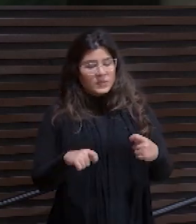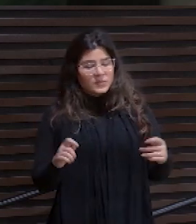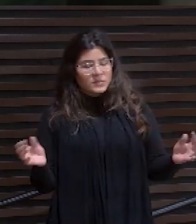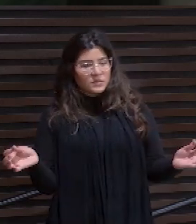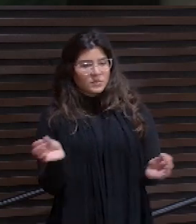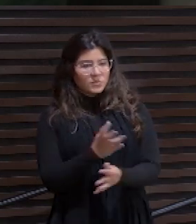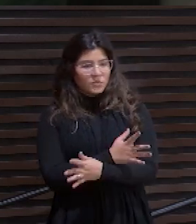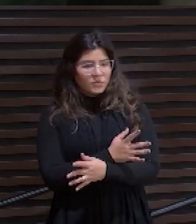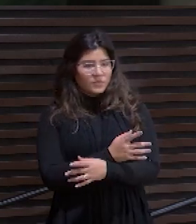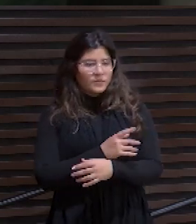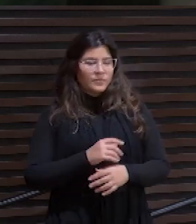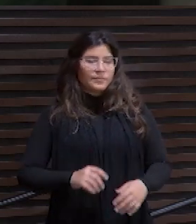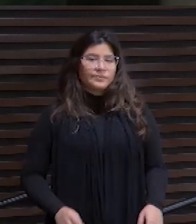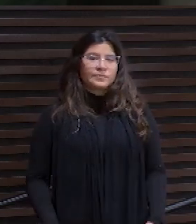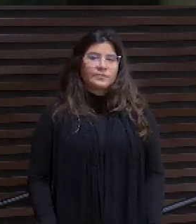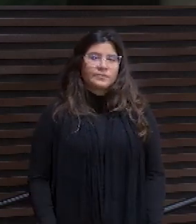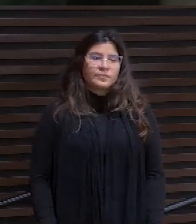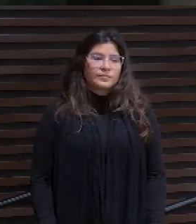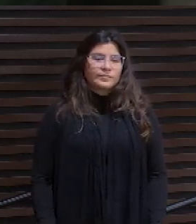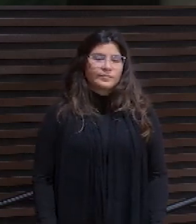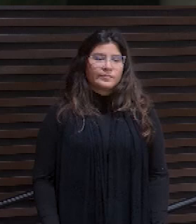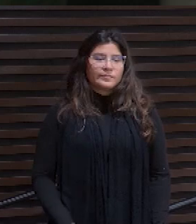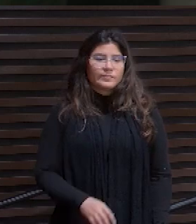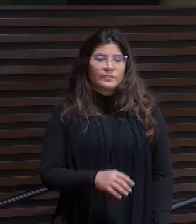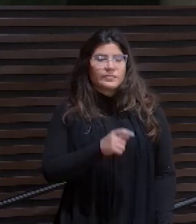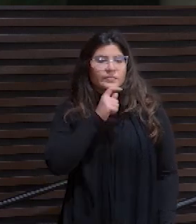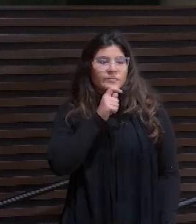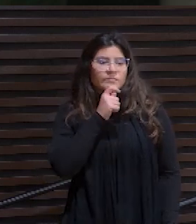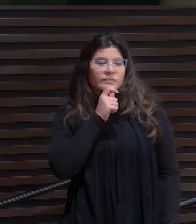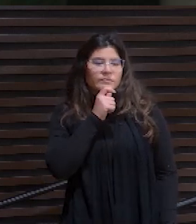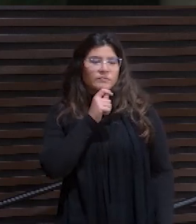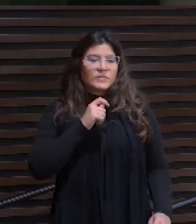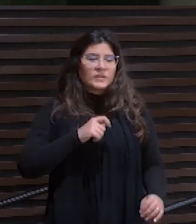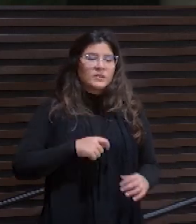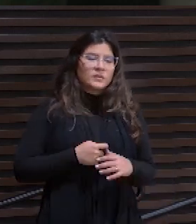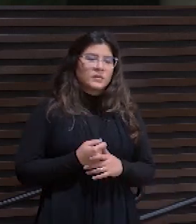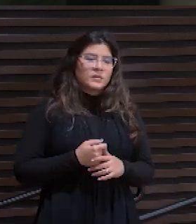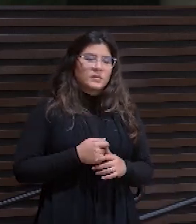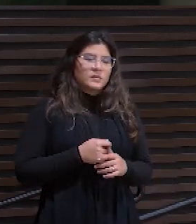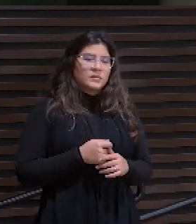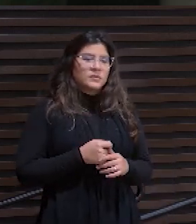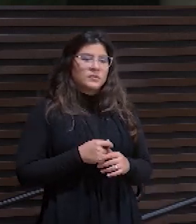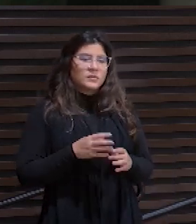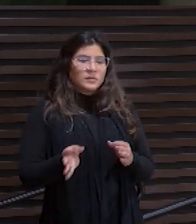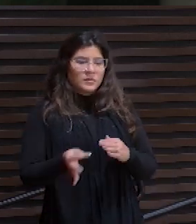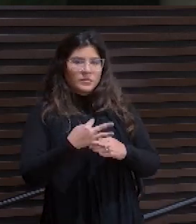sucumbir. Não adianta remendar, não adianta costurar, não adianta reformar.